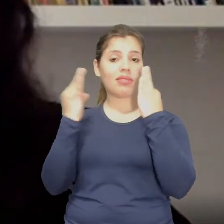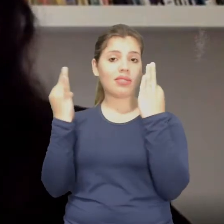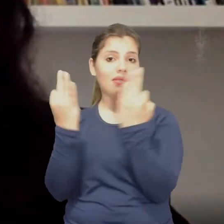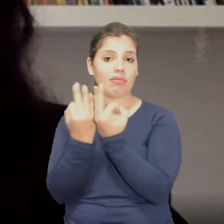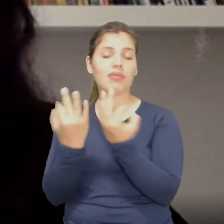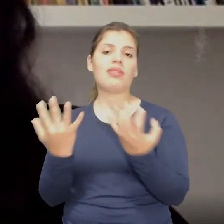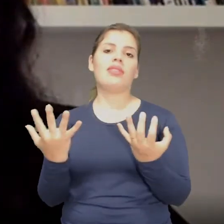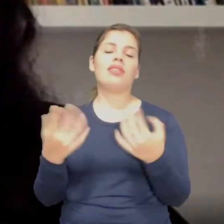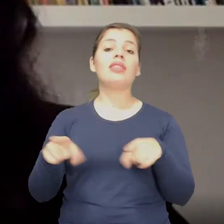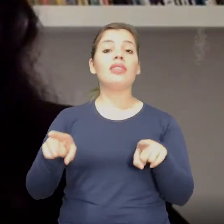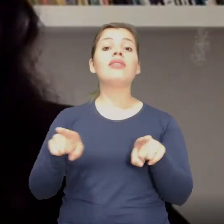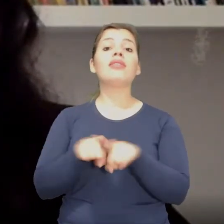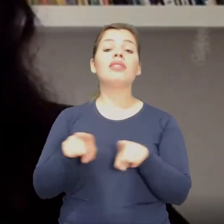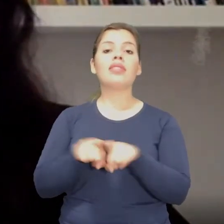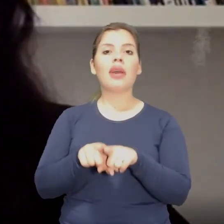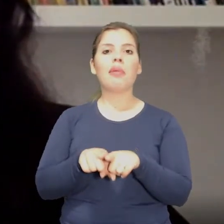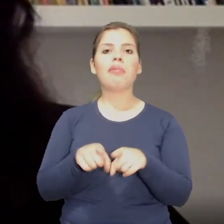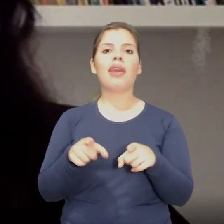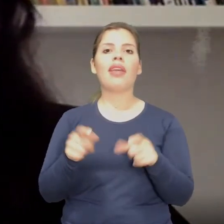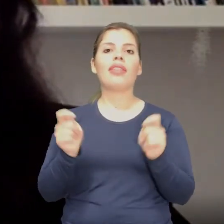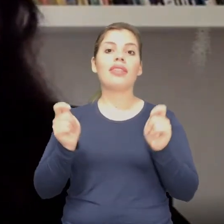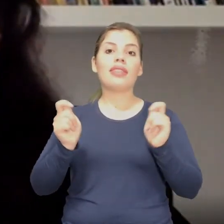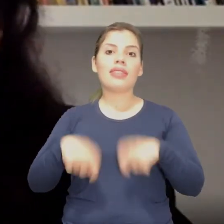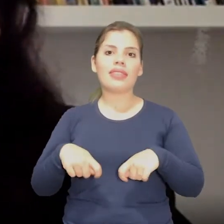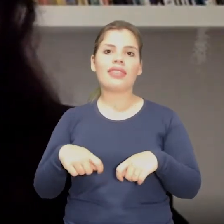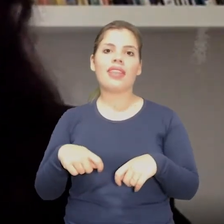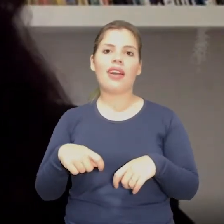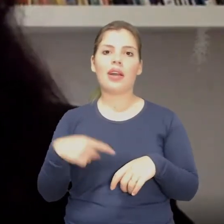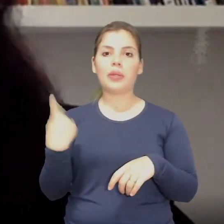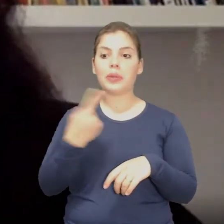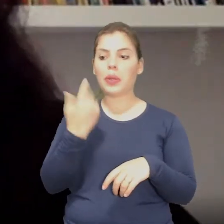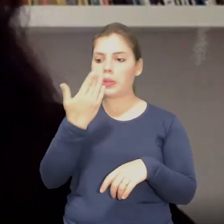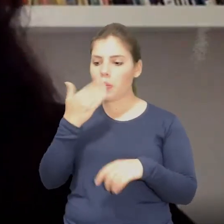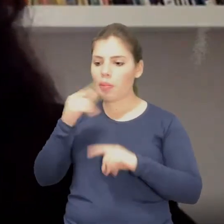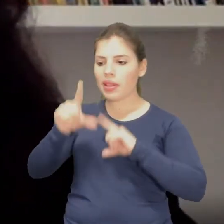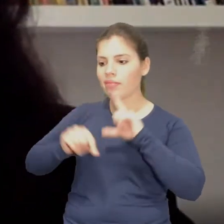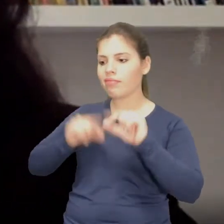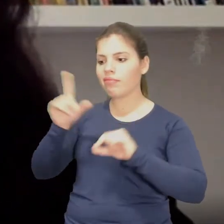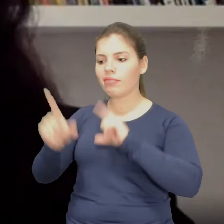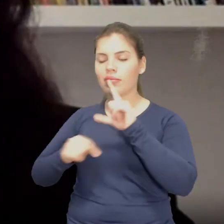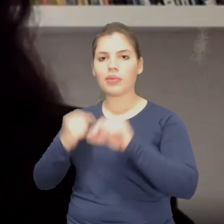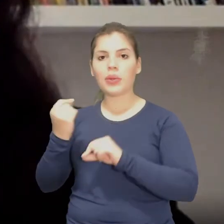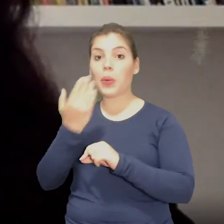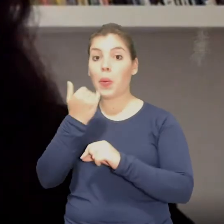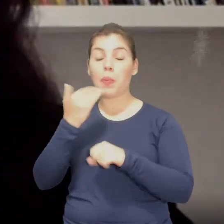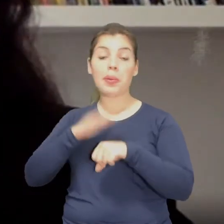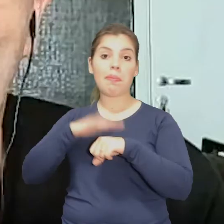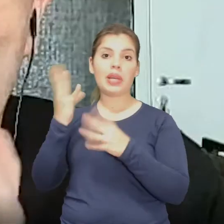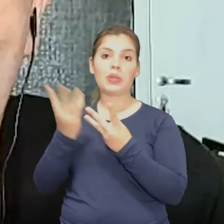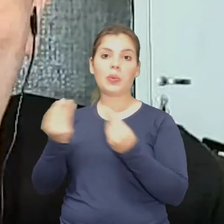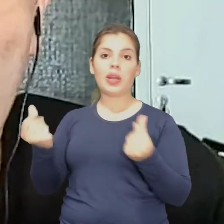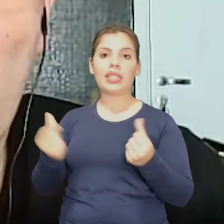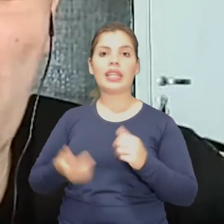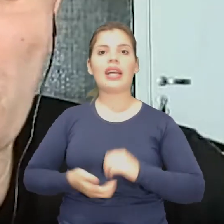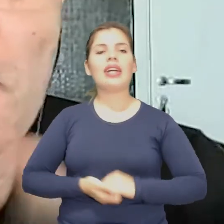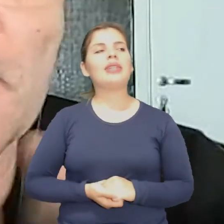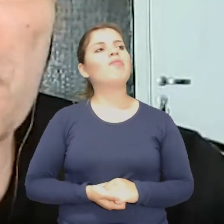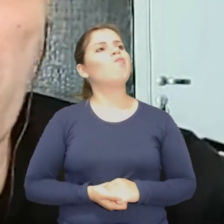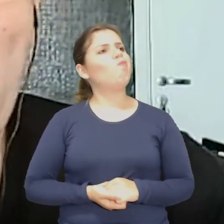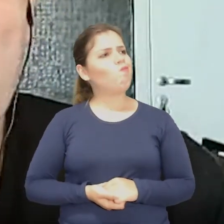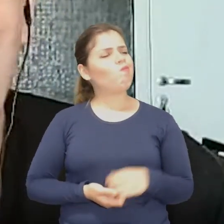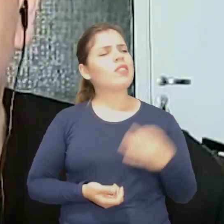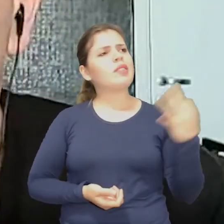e é uma forma de a gente trazer coisas melhores e mais saudáveis para a nossa alimentação. Certamente, doutor, eu